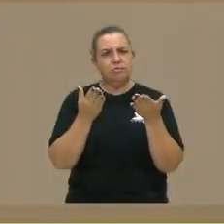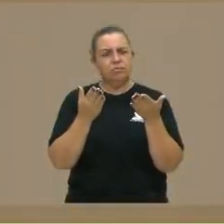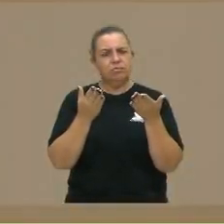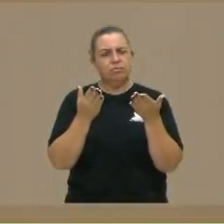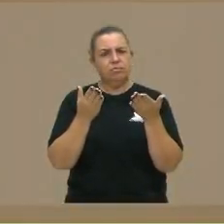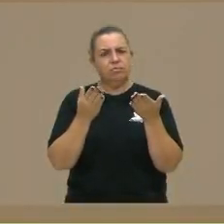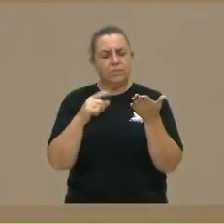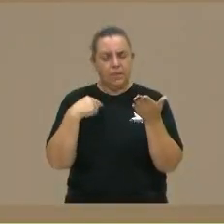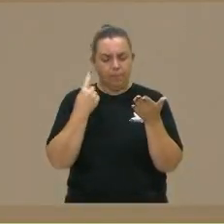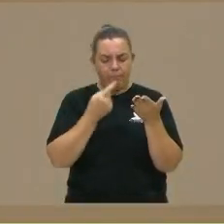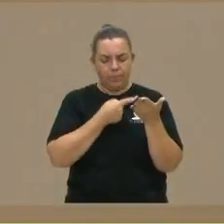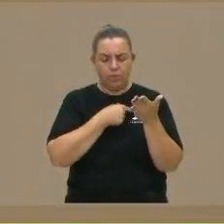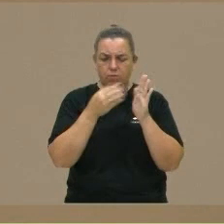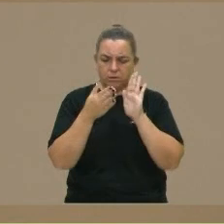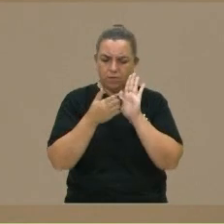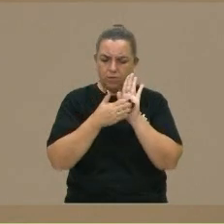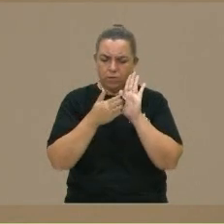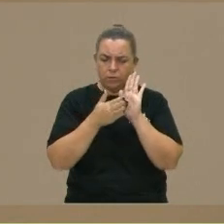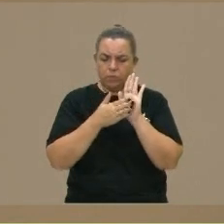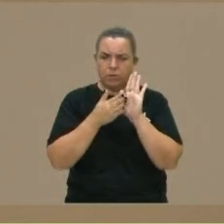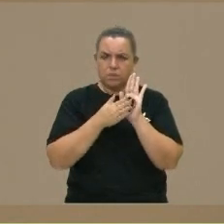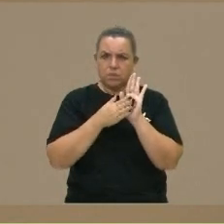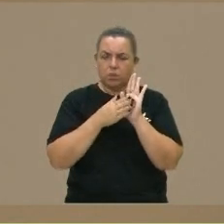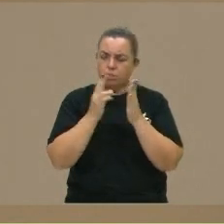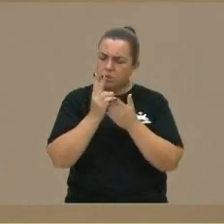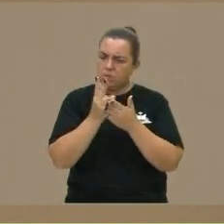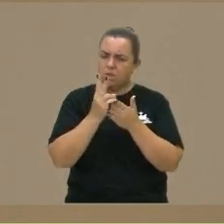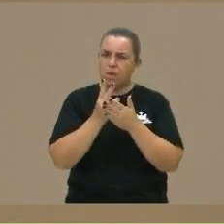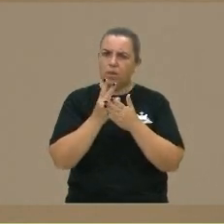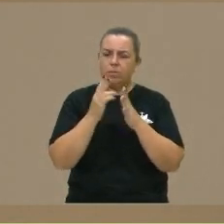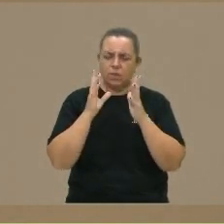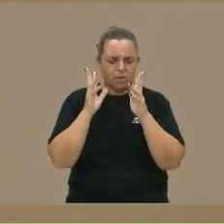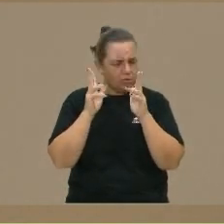é nossa proposta, como toda quarta-feira,